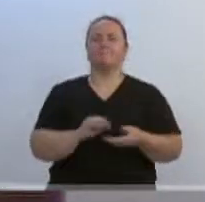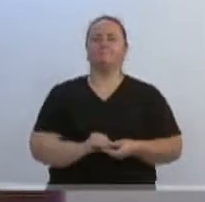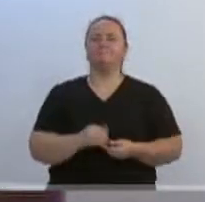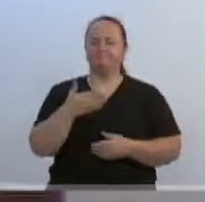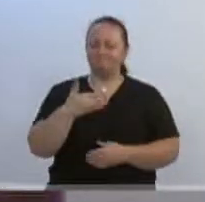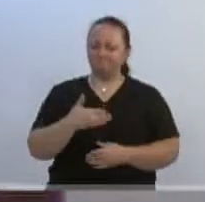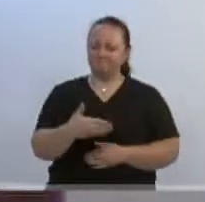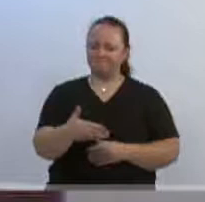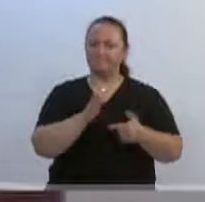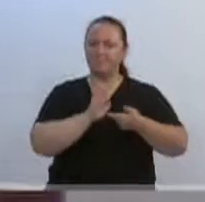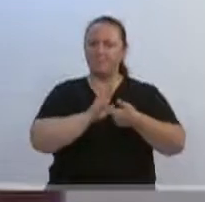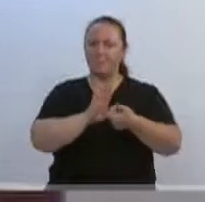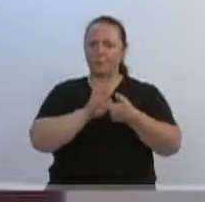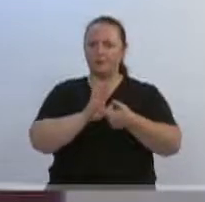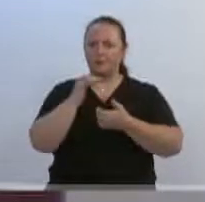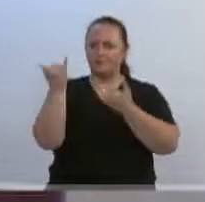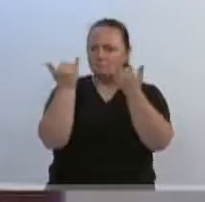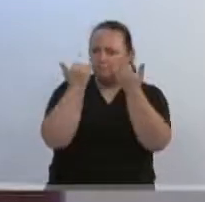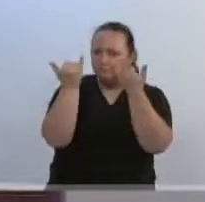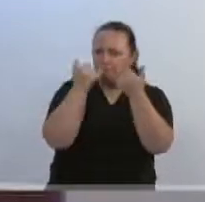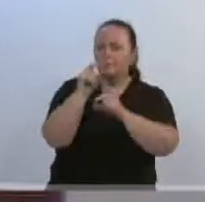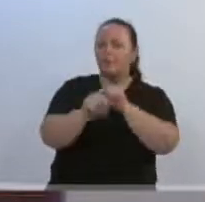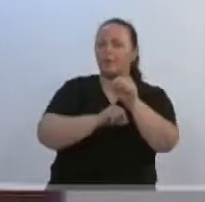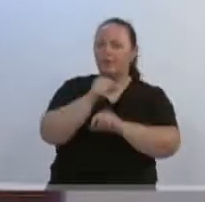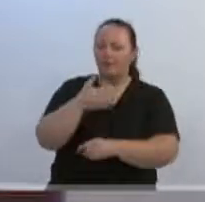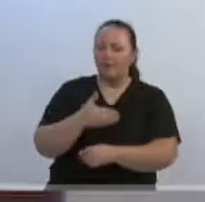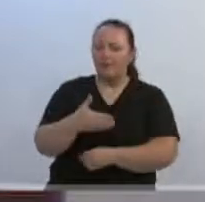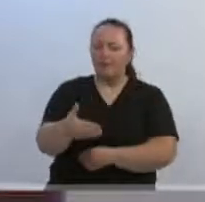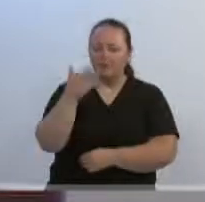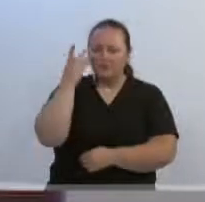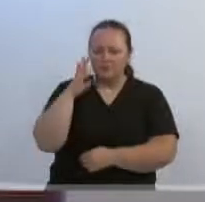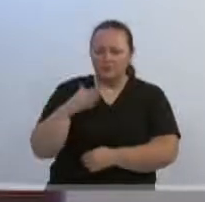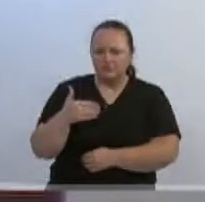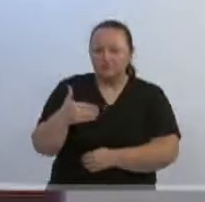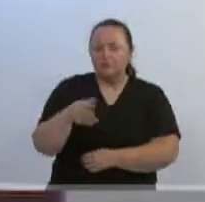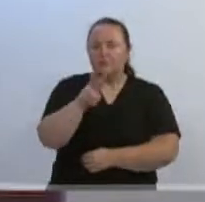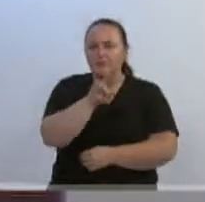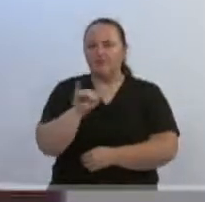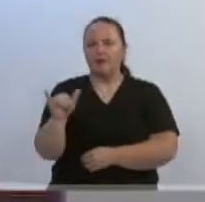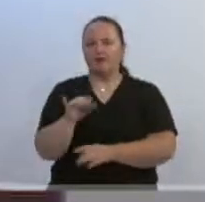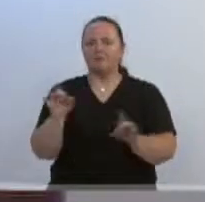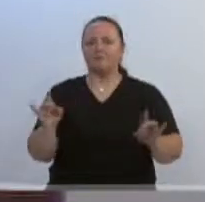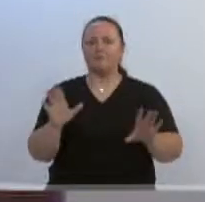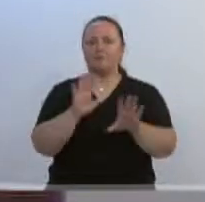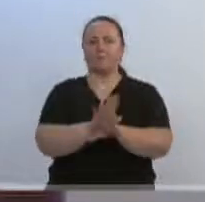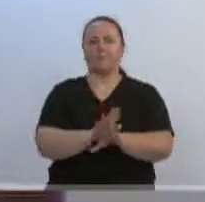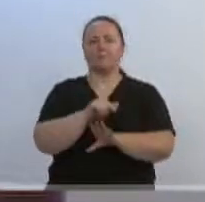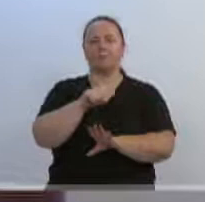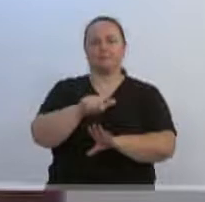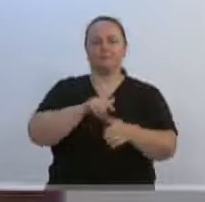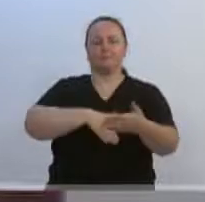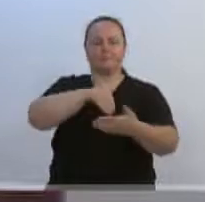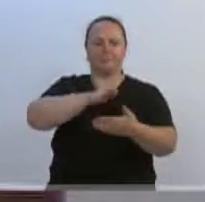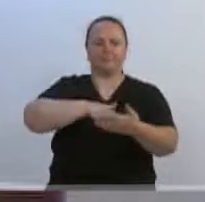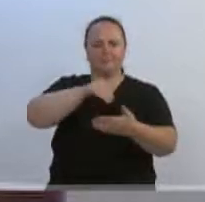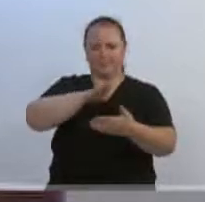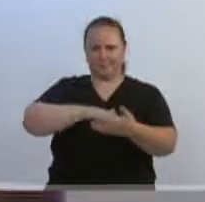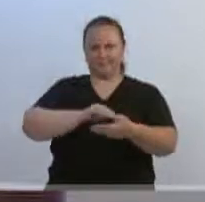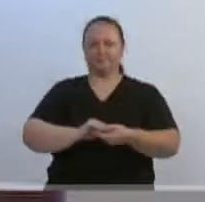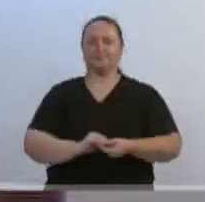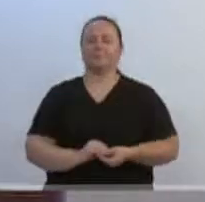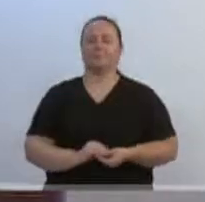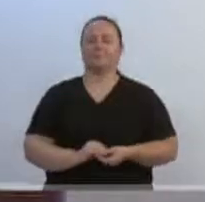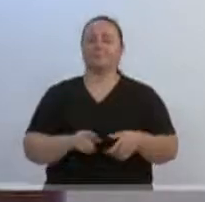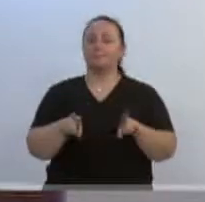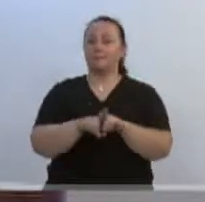passou as informações de que nos próximos dias trai a conclusão desta importante obra eu quero aqui